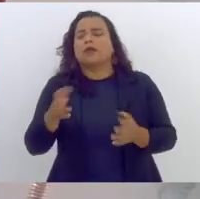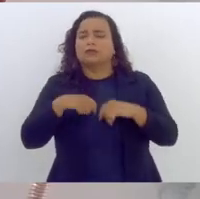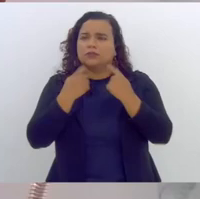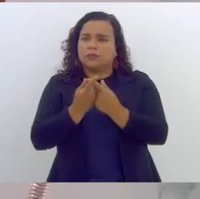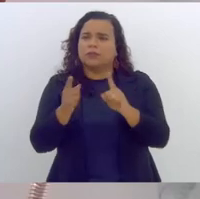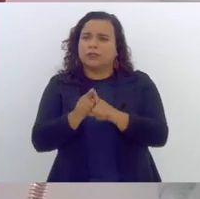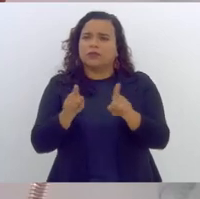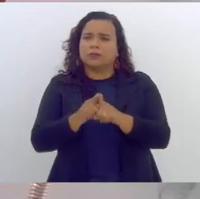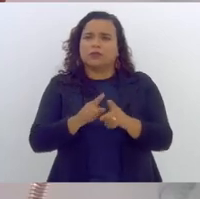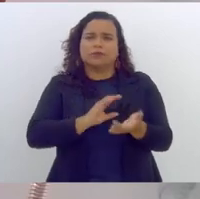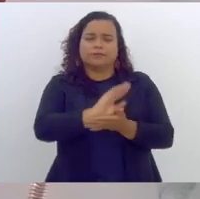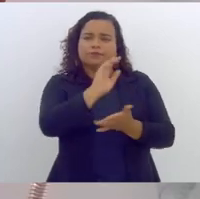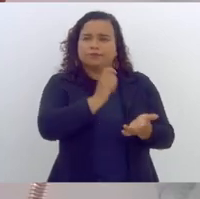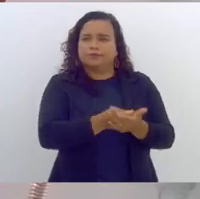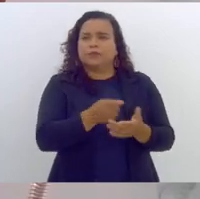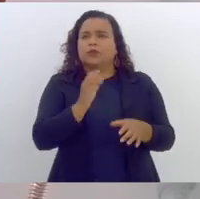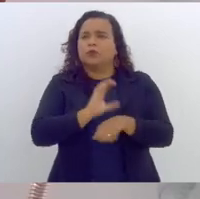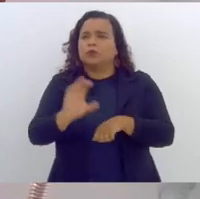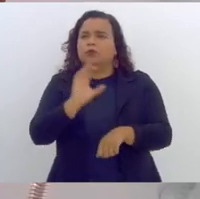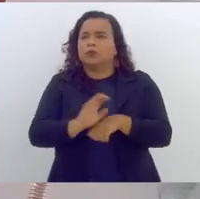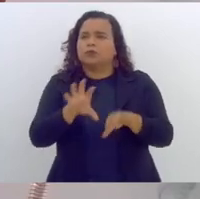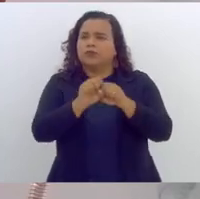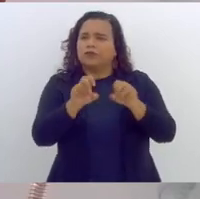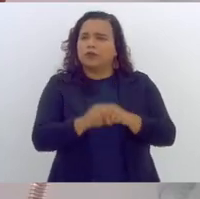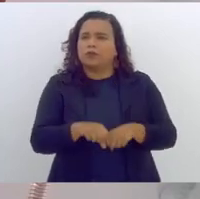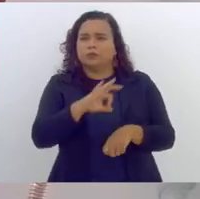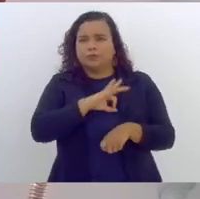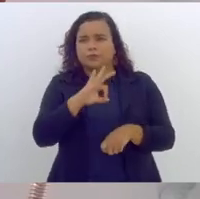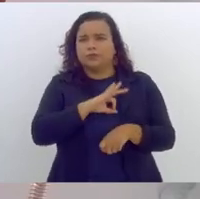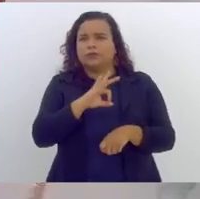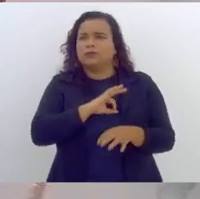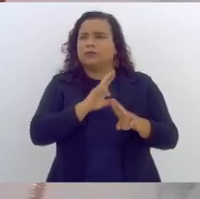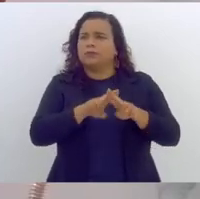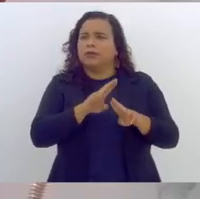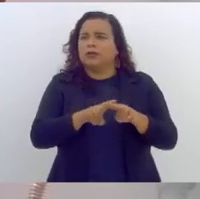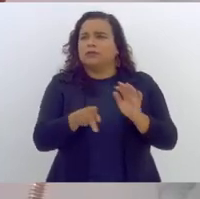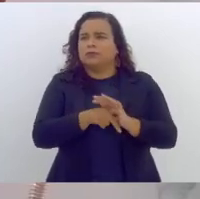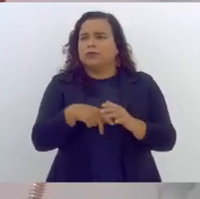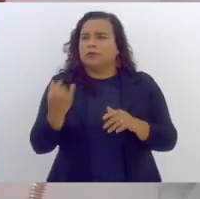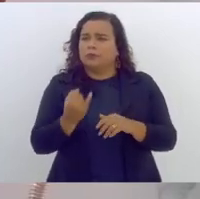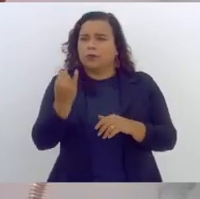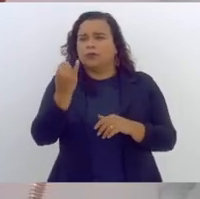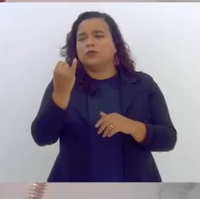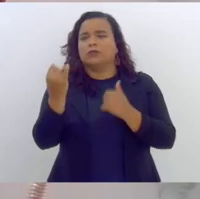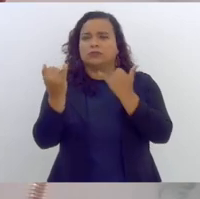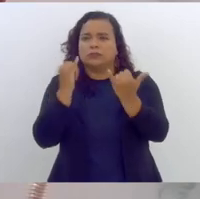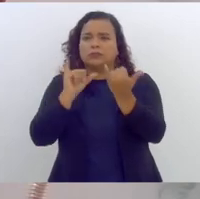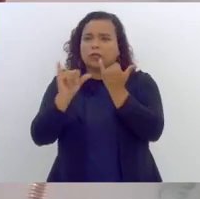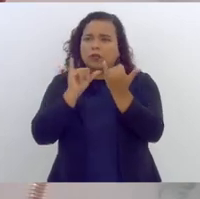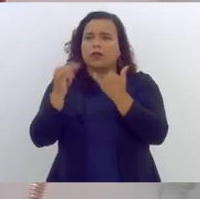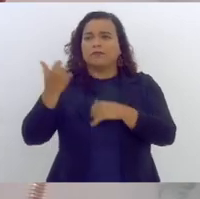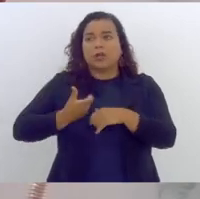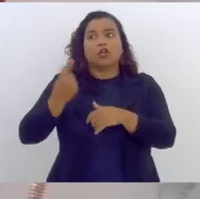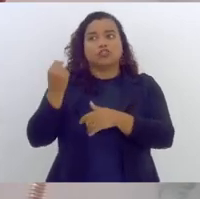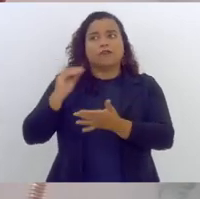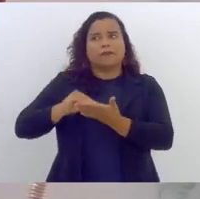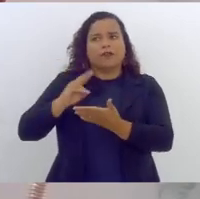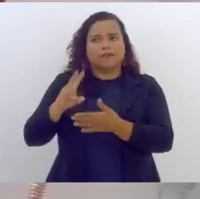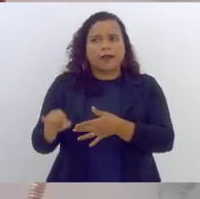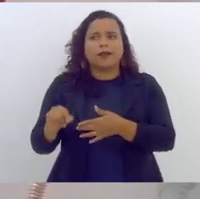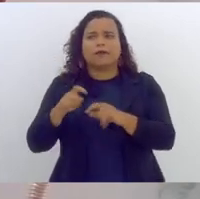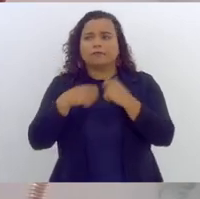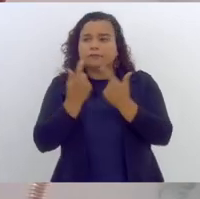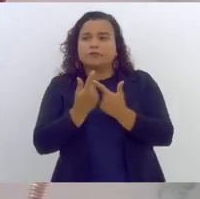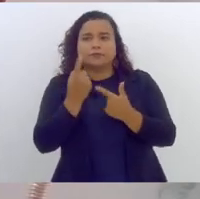formação dos policiais penais então para isso é necessário que tenha interlocução olha vai faltar dinheiro a assembleia